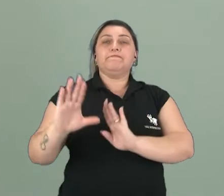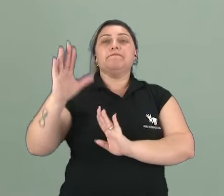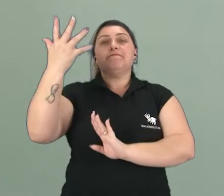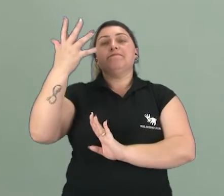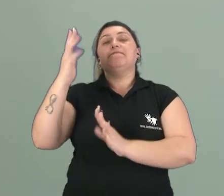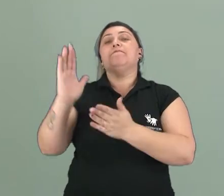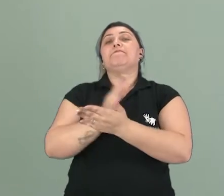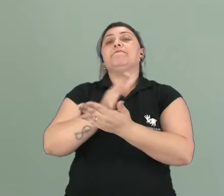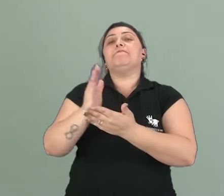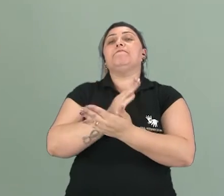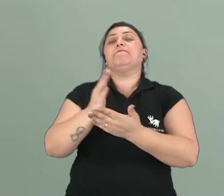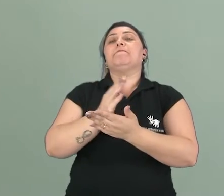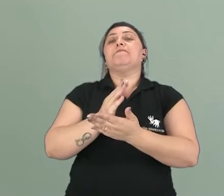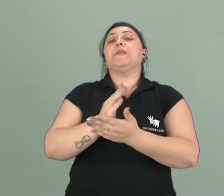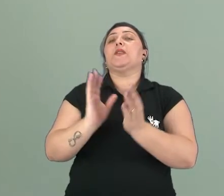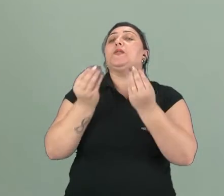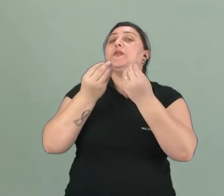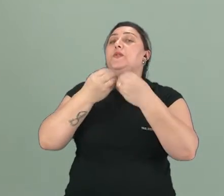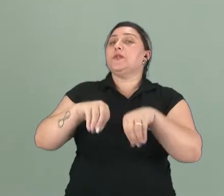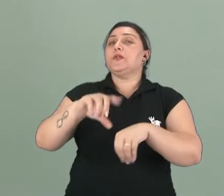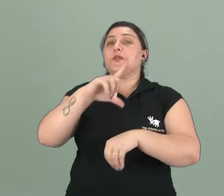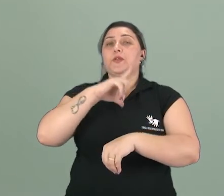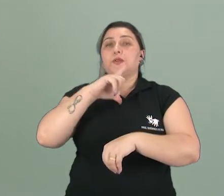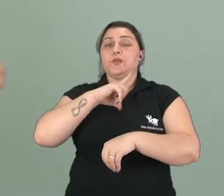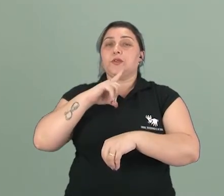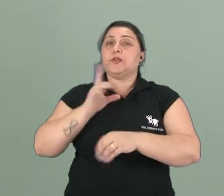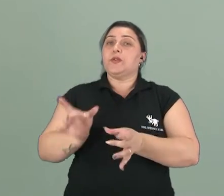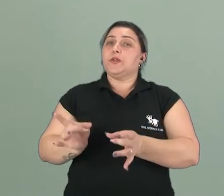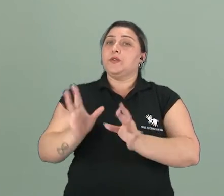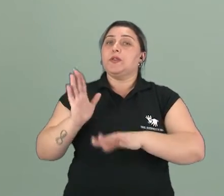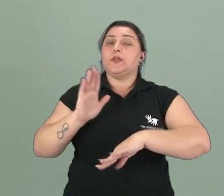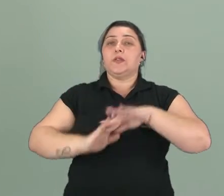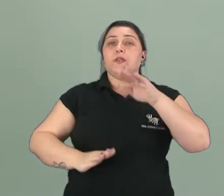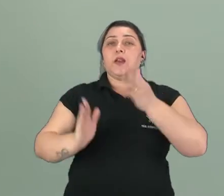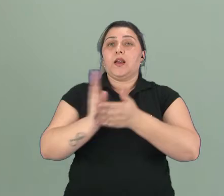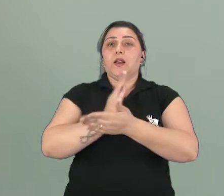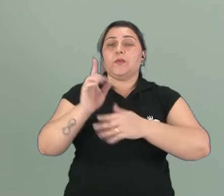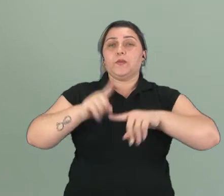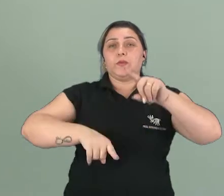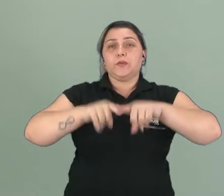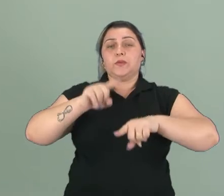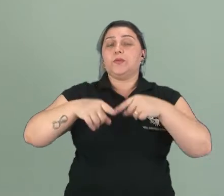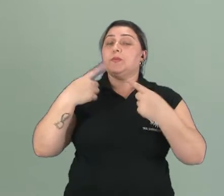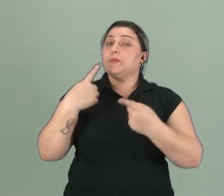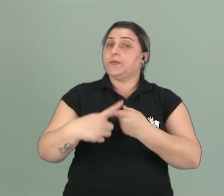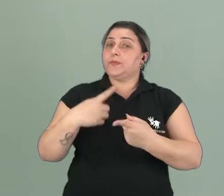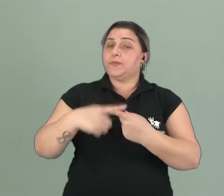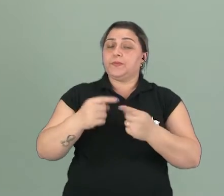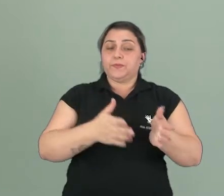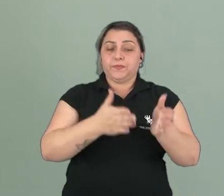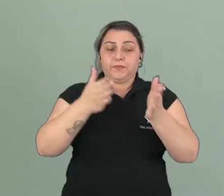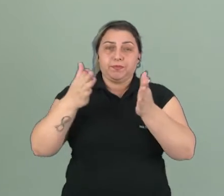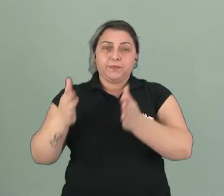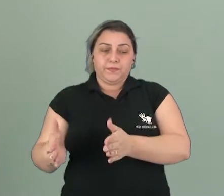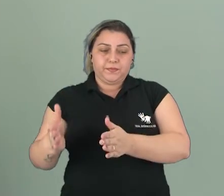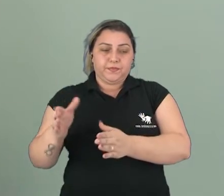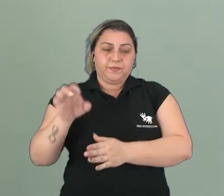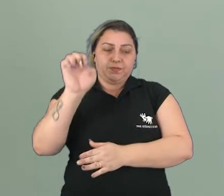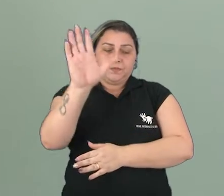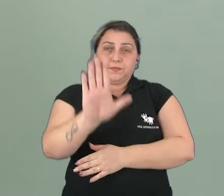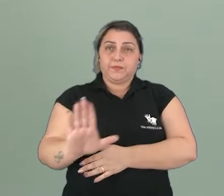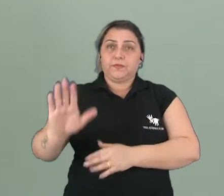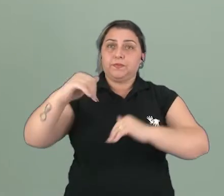que muitas vezes eles saíam prejudicados na comercialização de certos produtos. Por quê? Nesse período em que a Europa